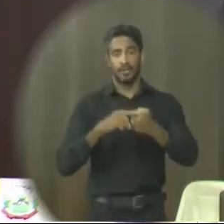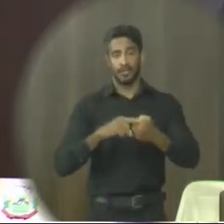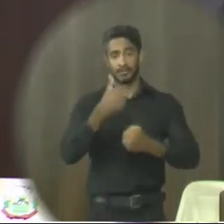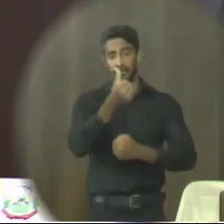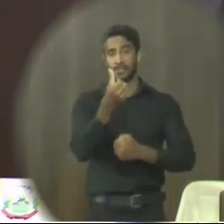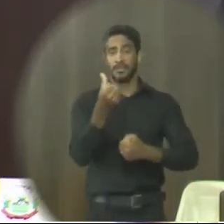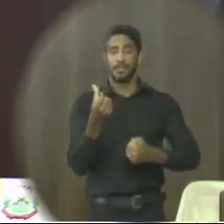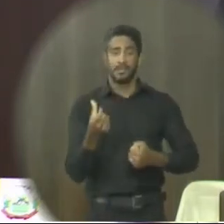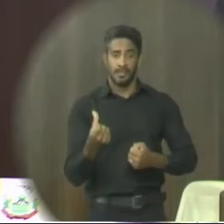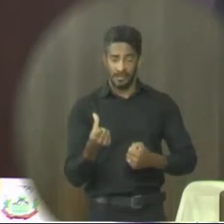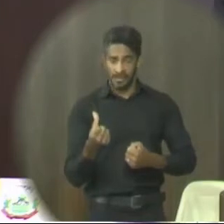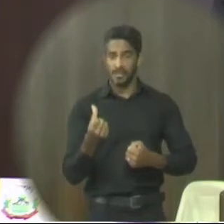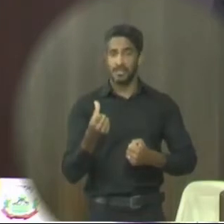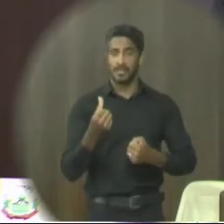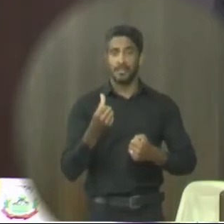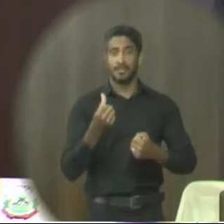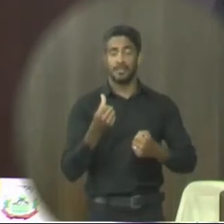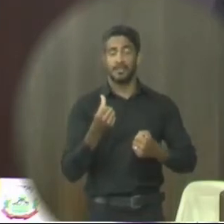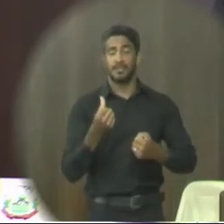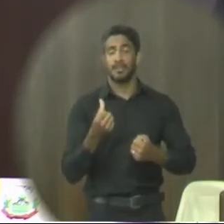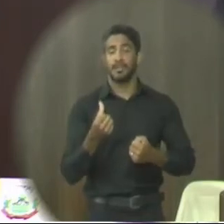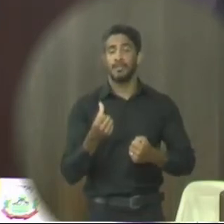16, acima transcrito,